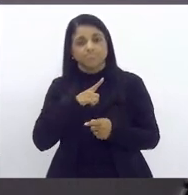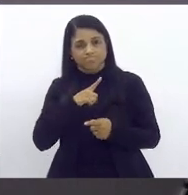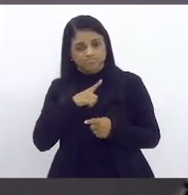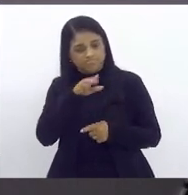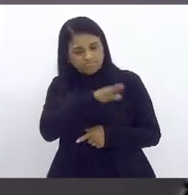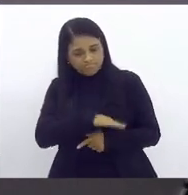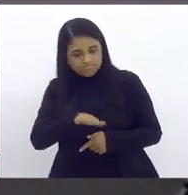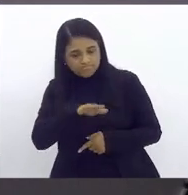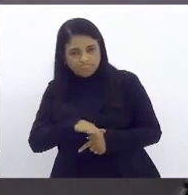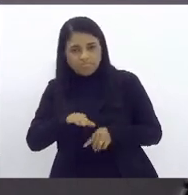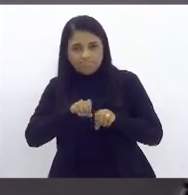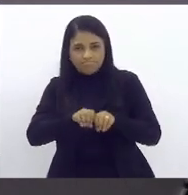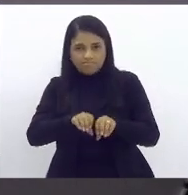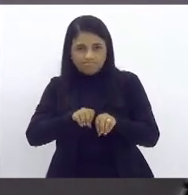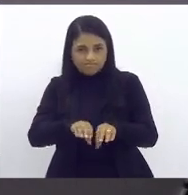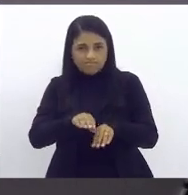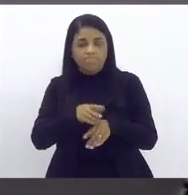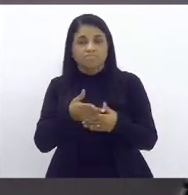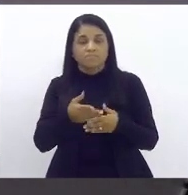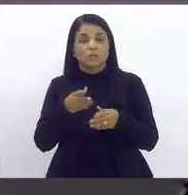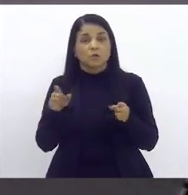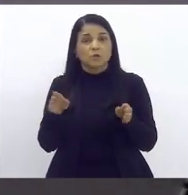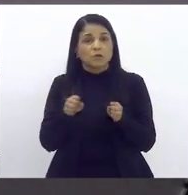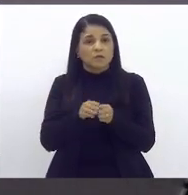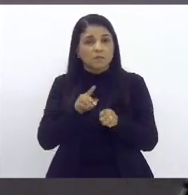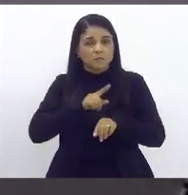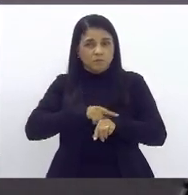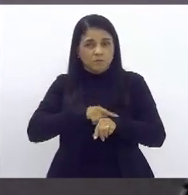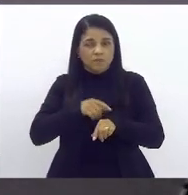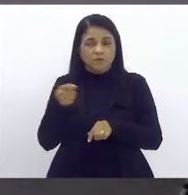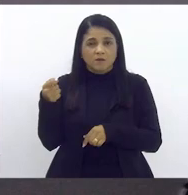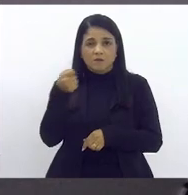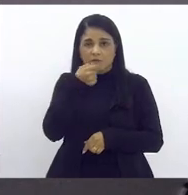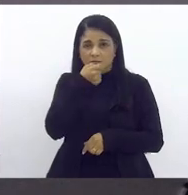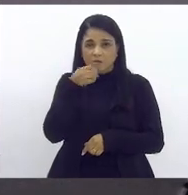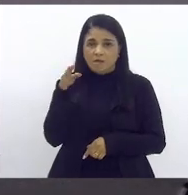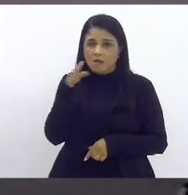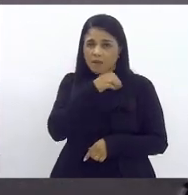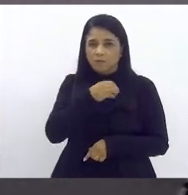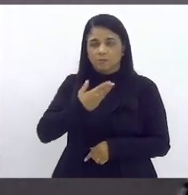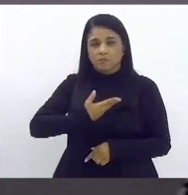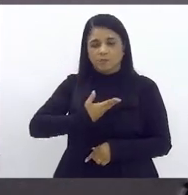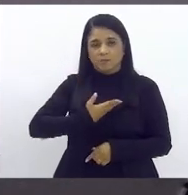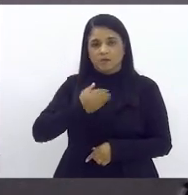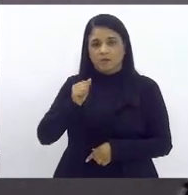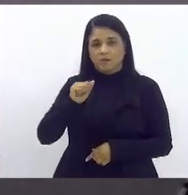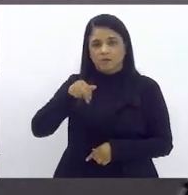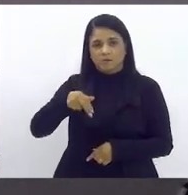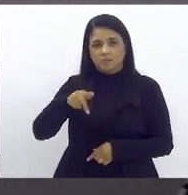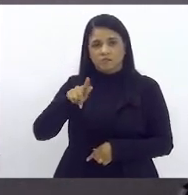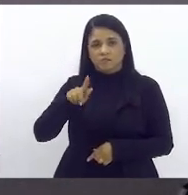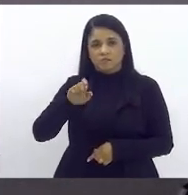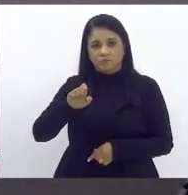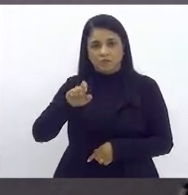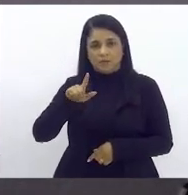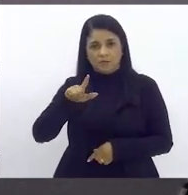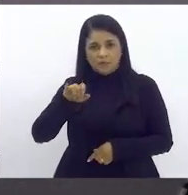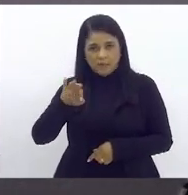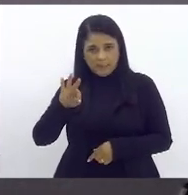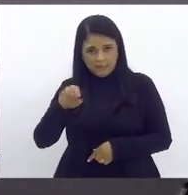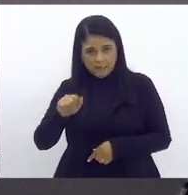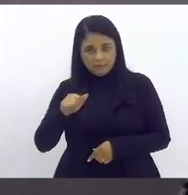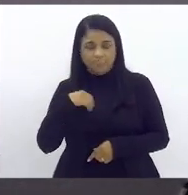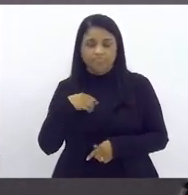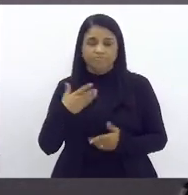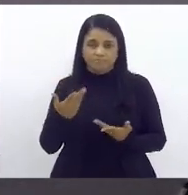nossas crianças. Como o tempo é muito rápido, eu vou passar um pouquinho aqui também para a nossa companheira Angelita aqui, para a gente dividir aqui a fala